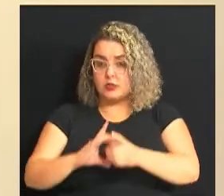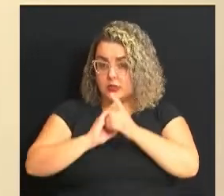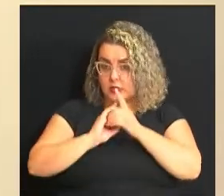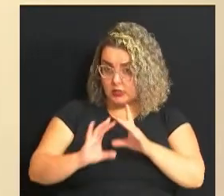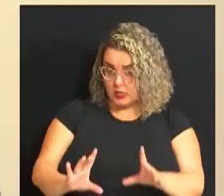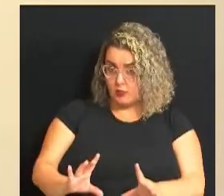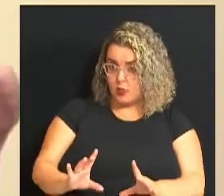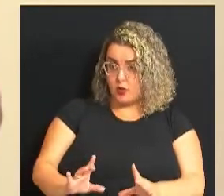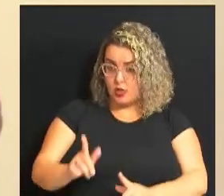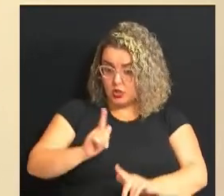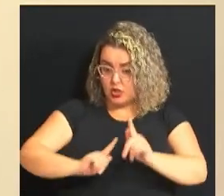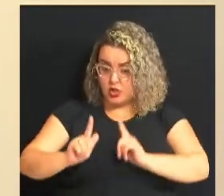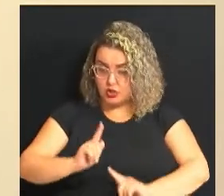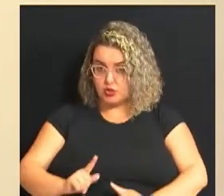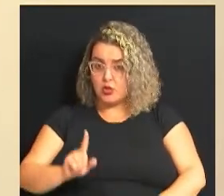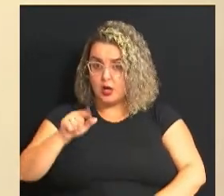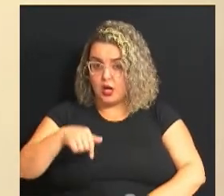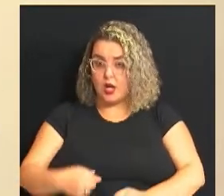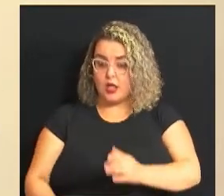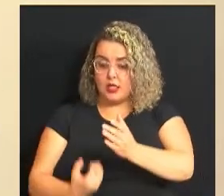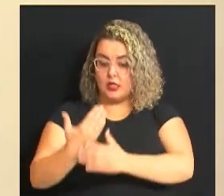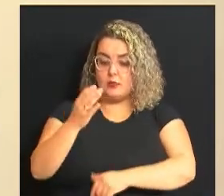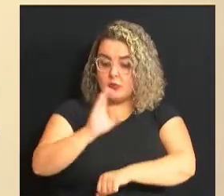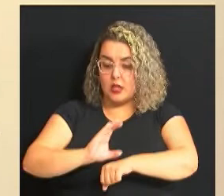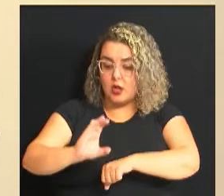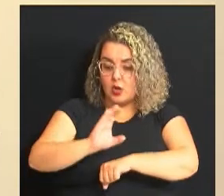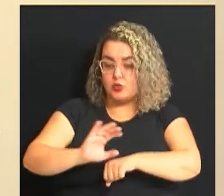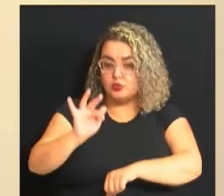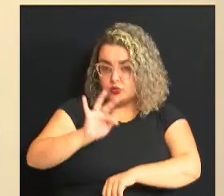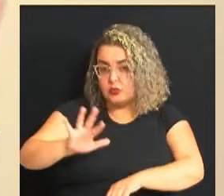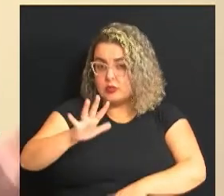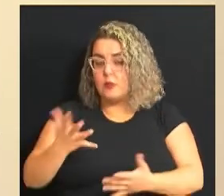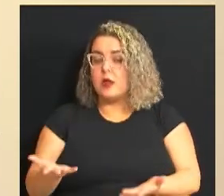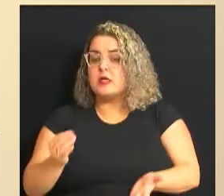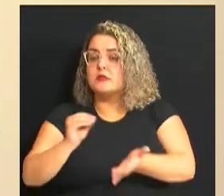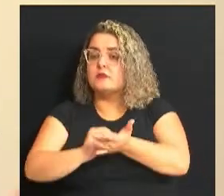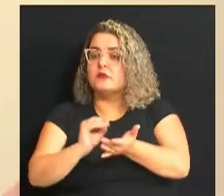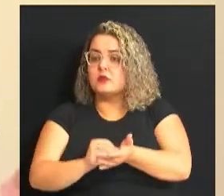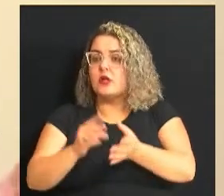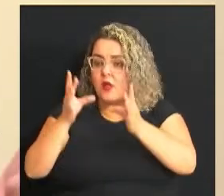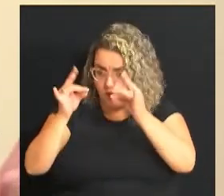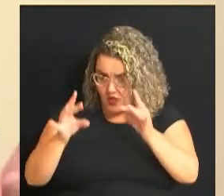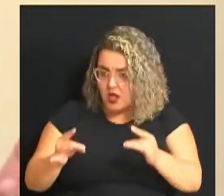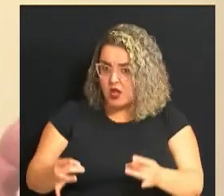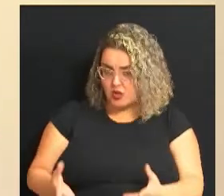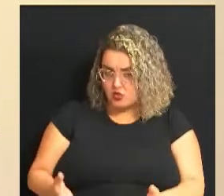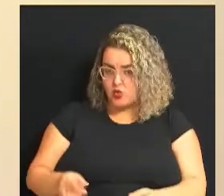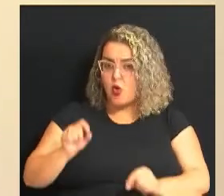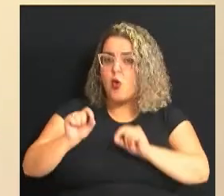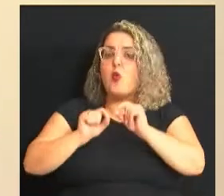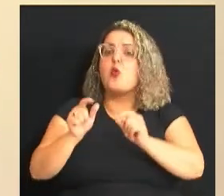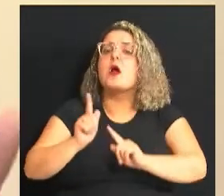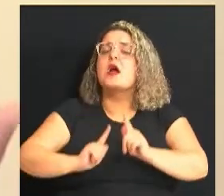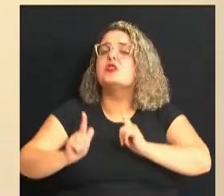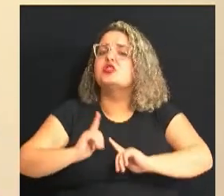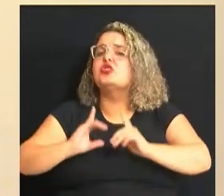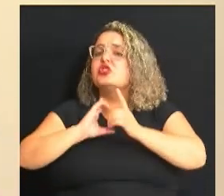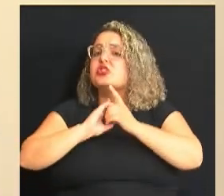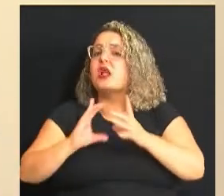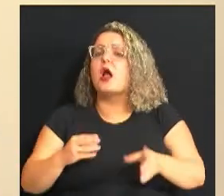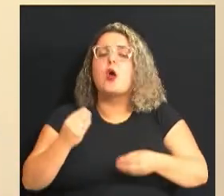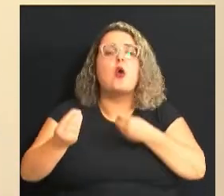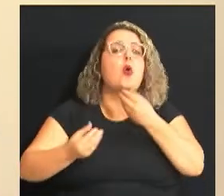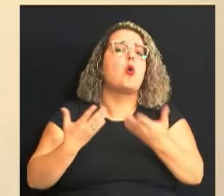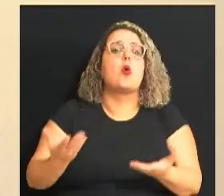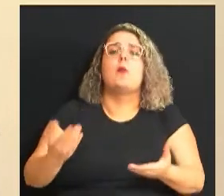estabelecido pela Constituição Federal, mas faltava, inclusive, definir o que é a gestão democrática, como é que ela se dá